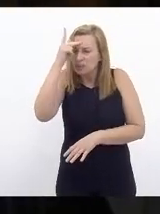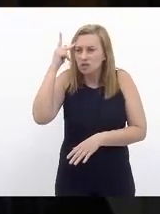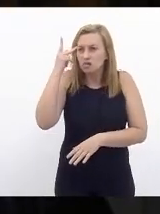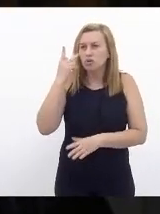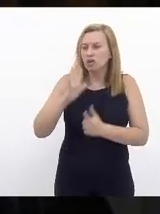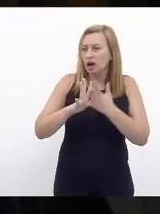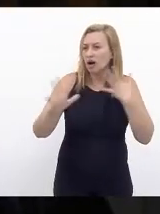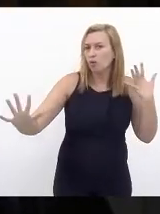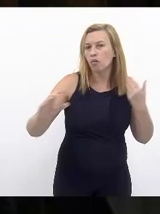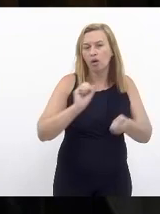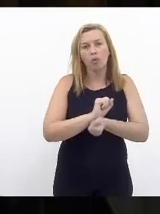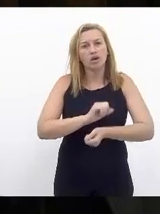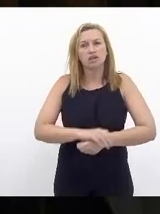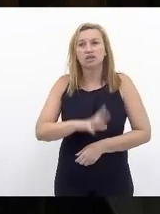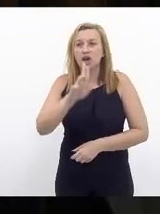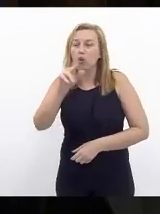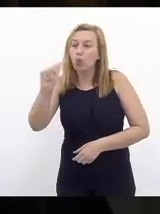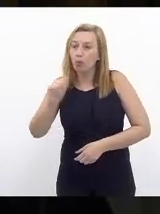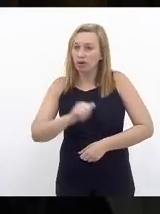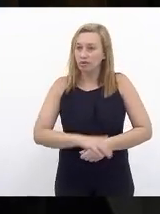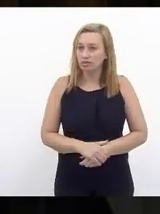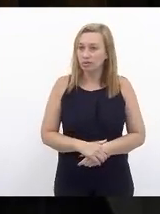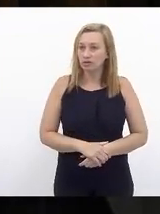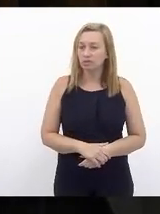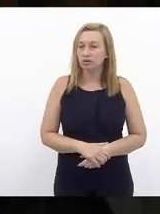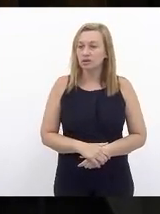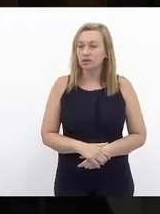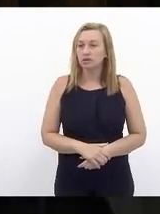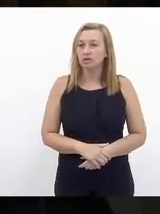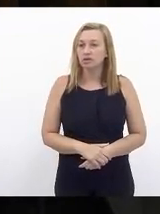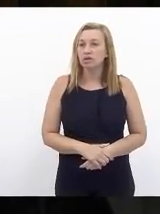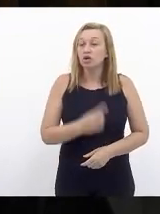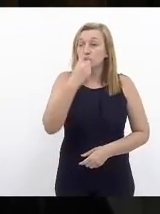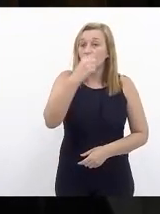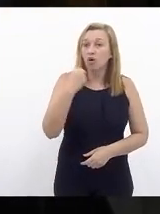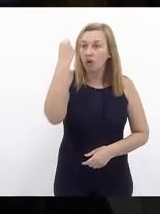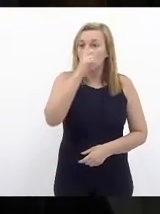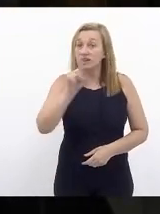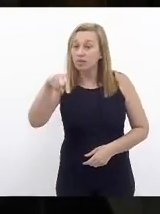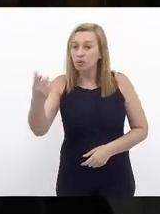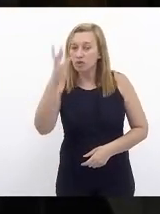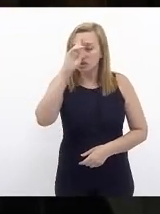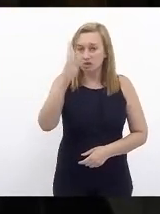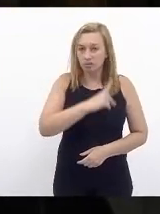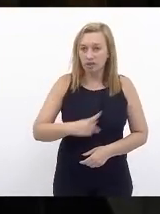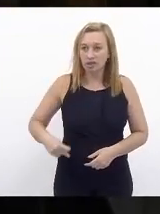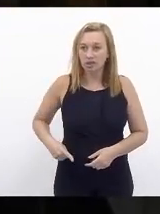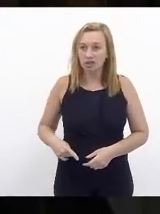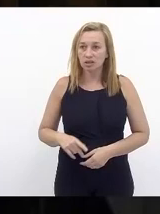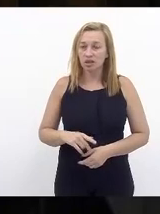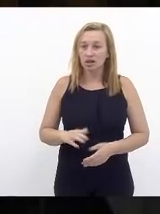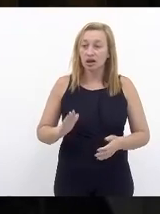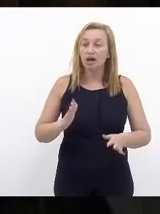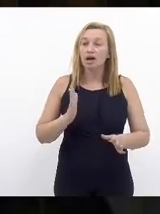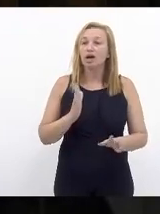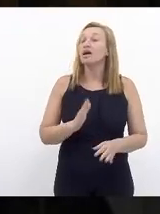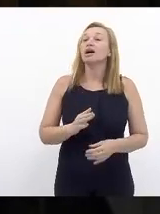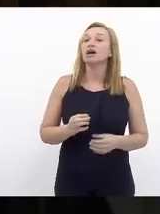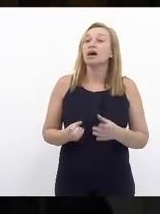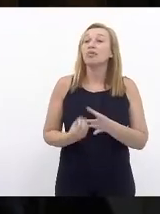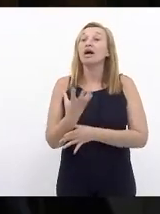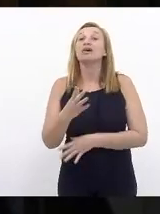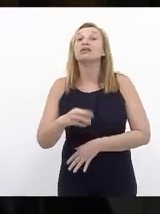unidade, na UPA da Penha. 1 hora depois, presidente, me insurge e aparece, sabe